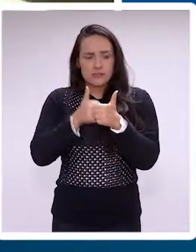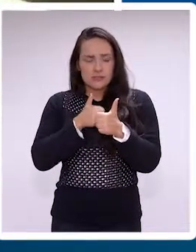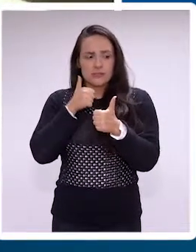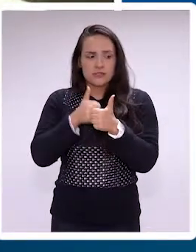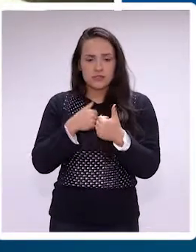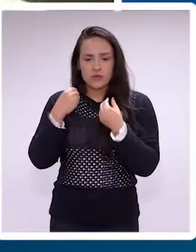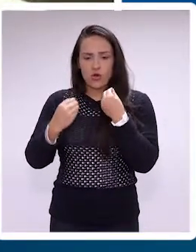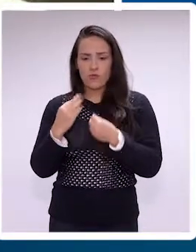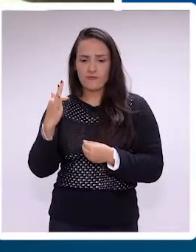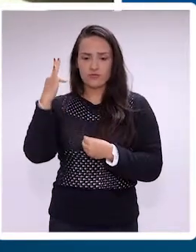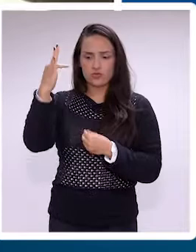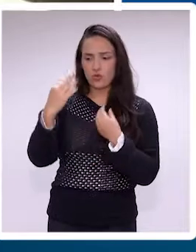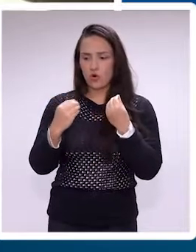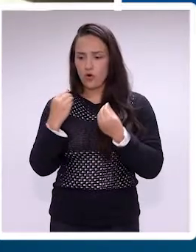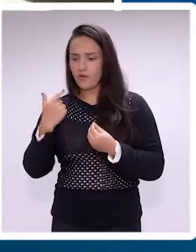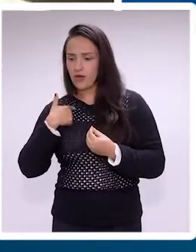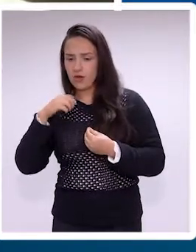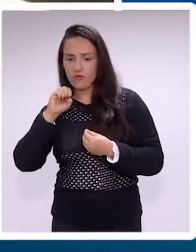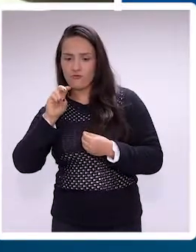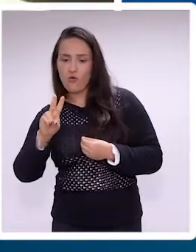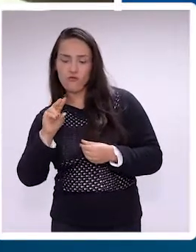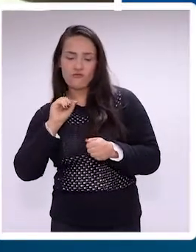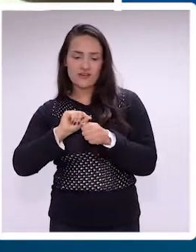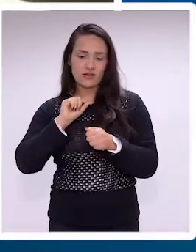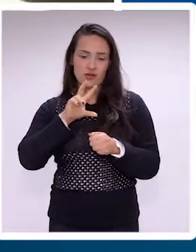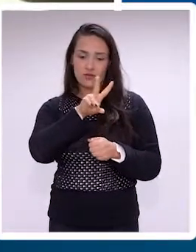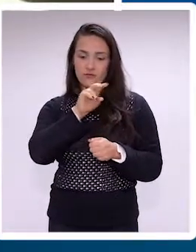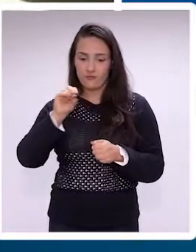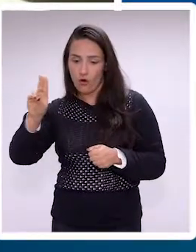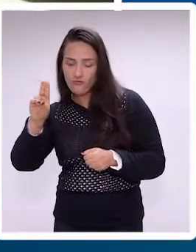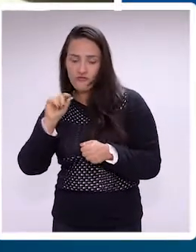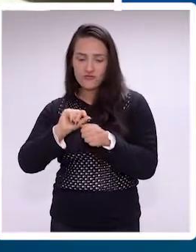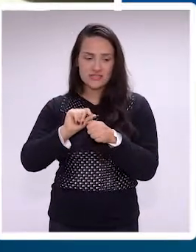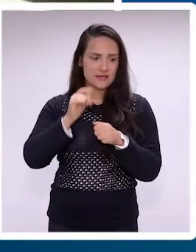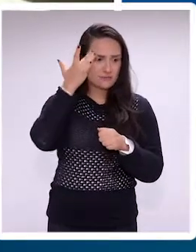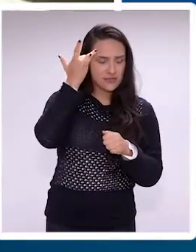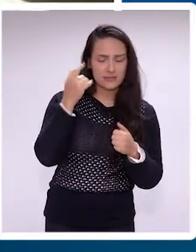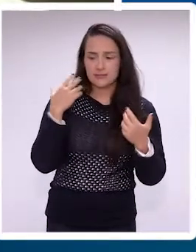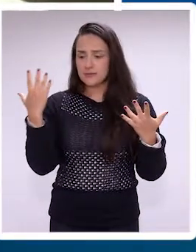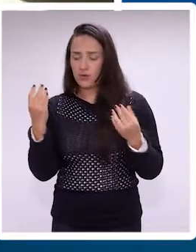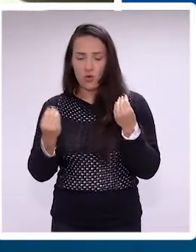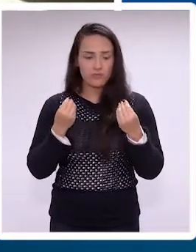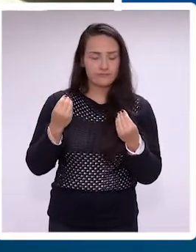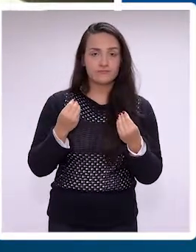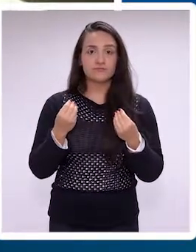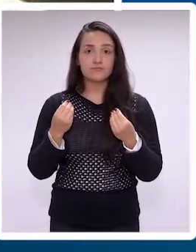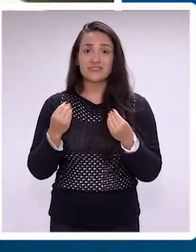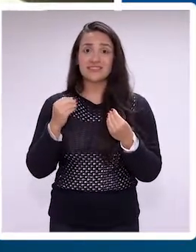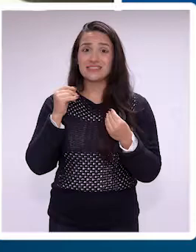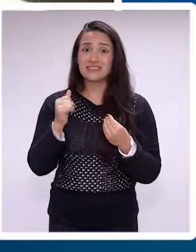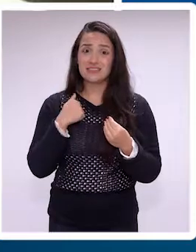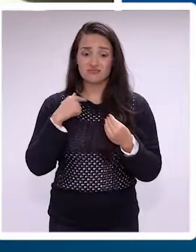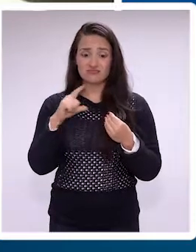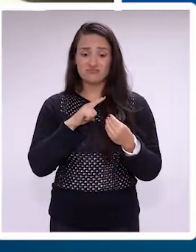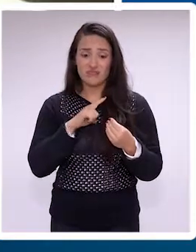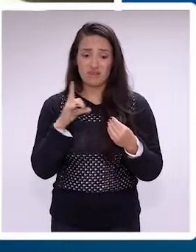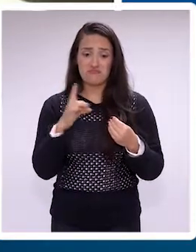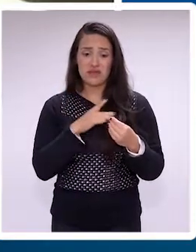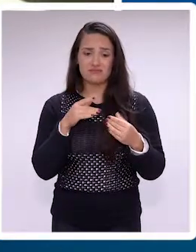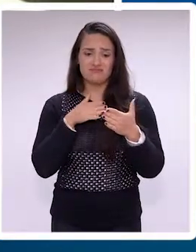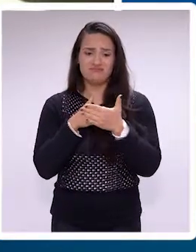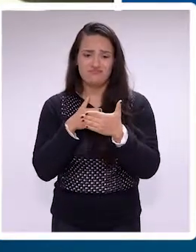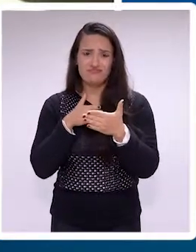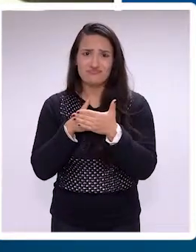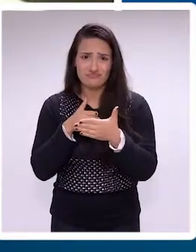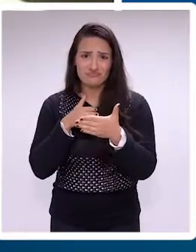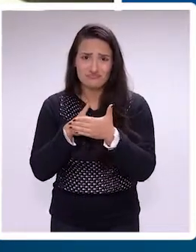nossa perspectiva. Se eu me sinto limitado hoje, se eu me sinto limitado nesse momento, o meu medo